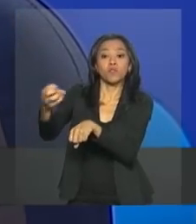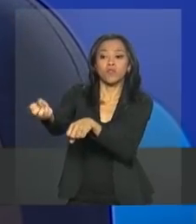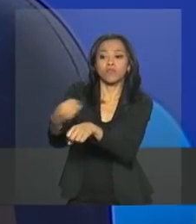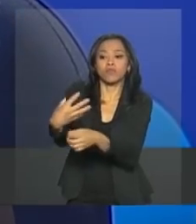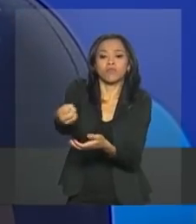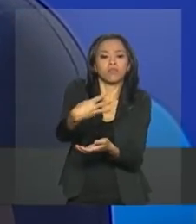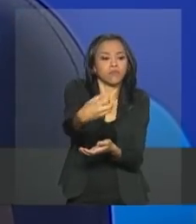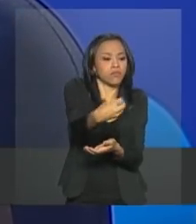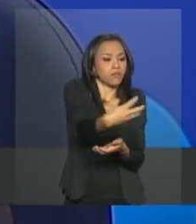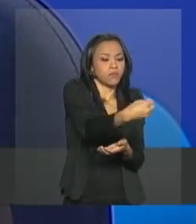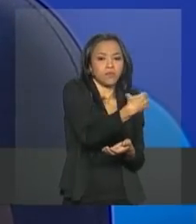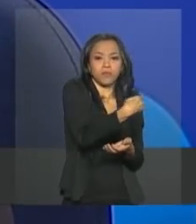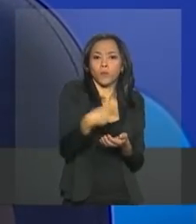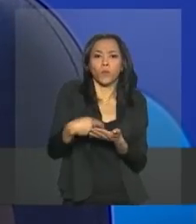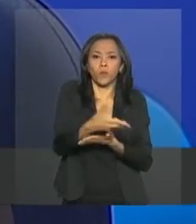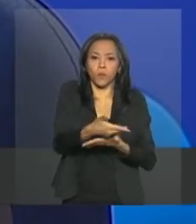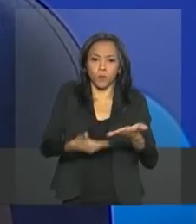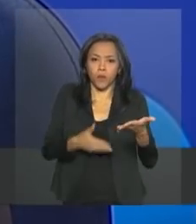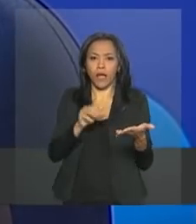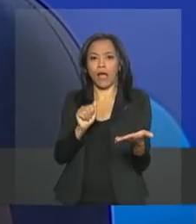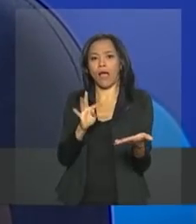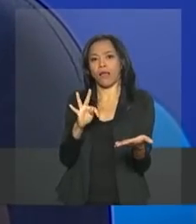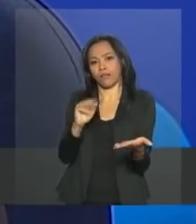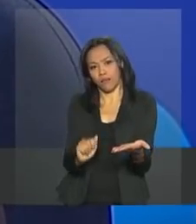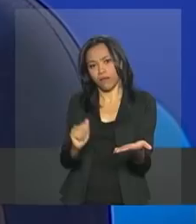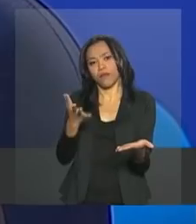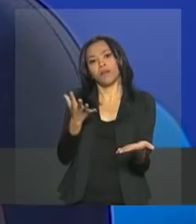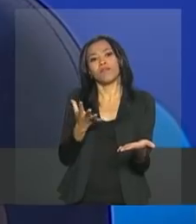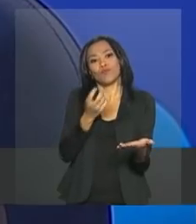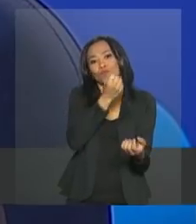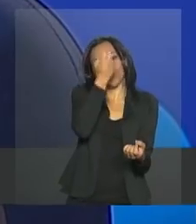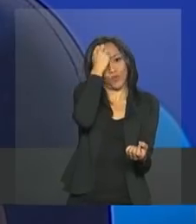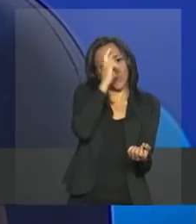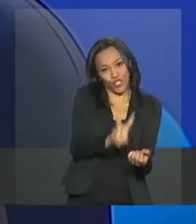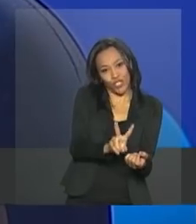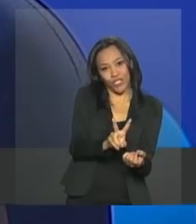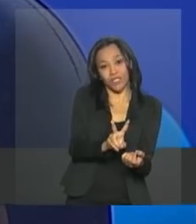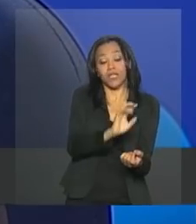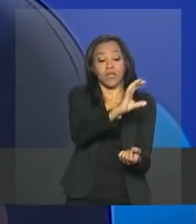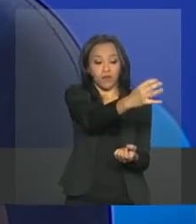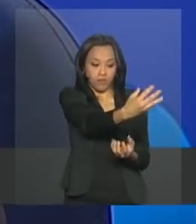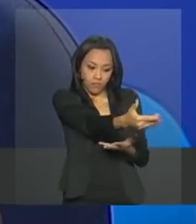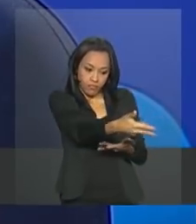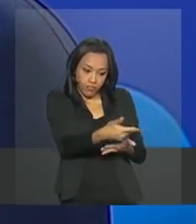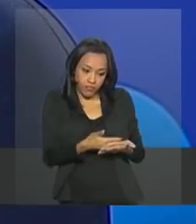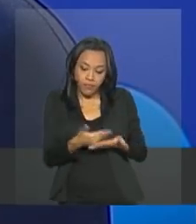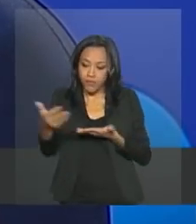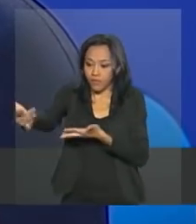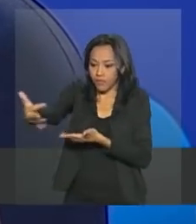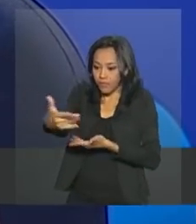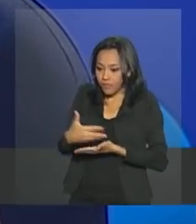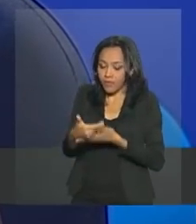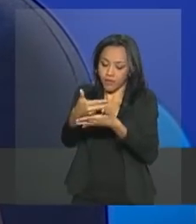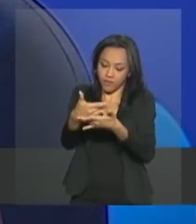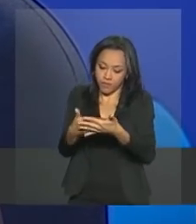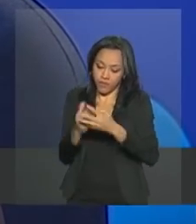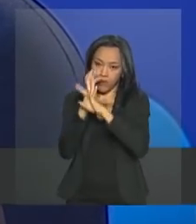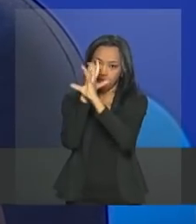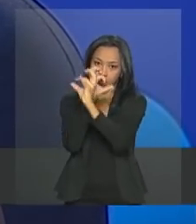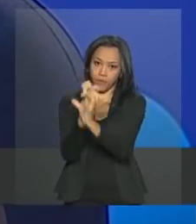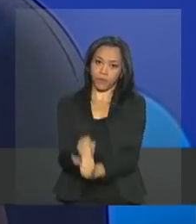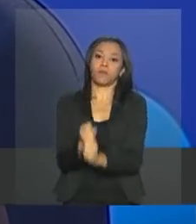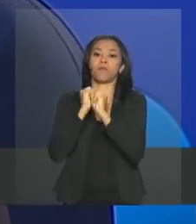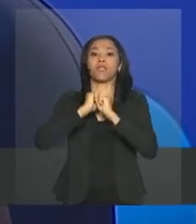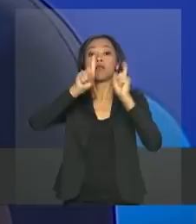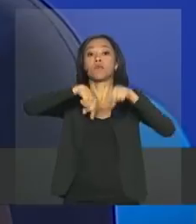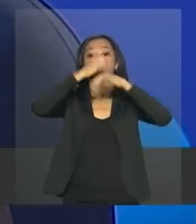com registro real de presença nos dois dias já então é calculado o absenteísmo na data de hoje nós